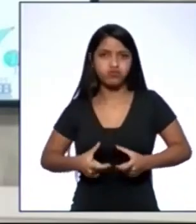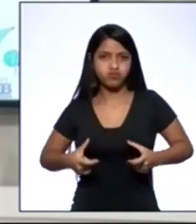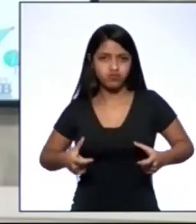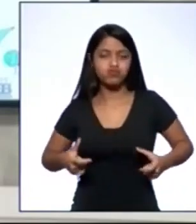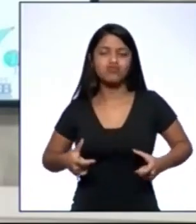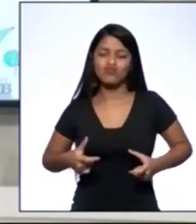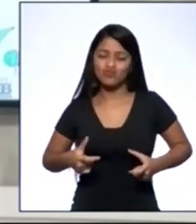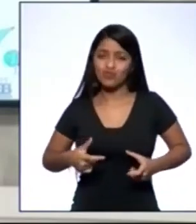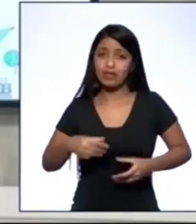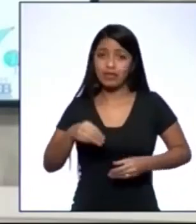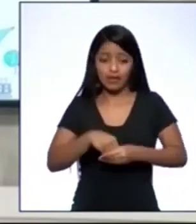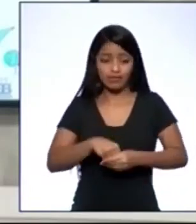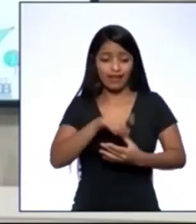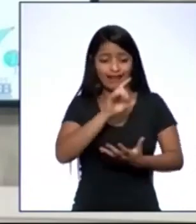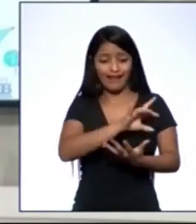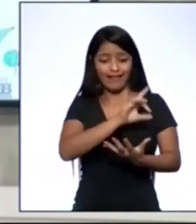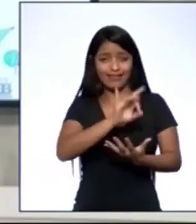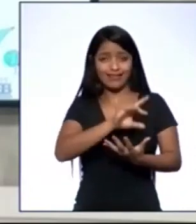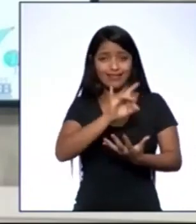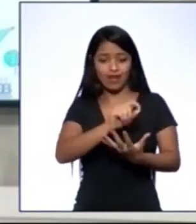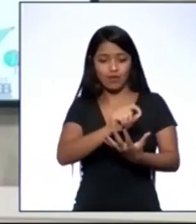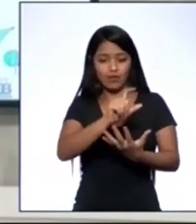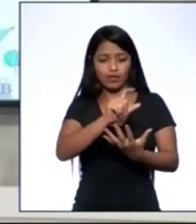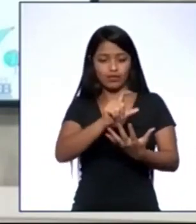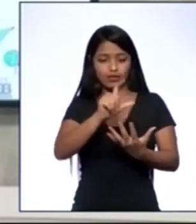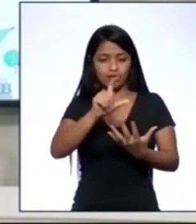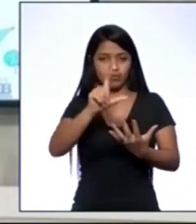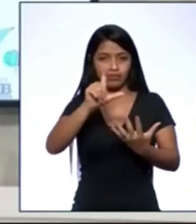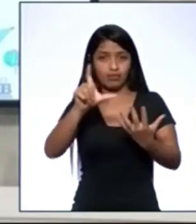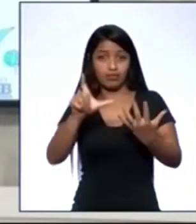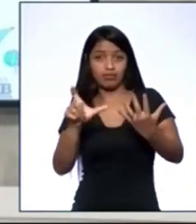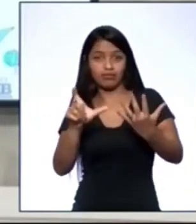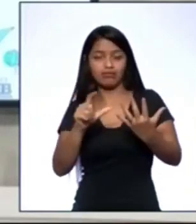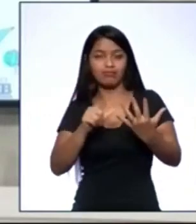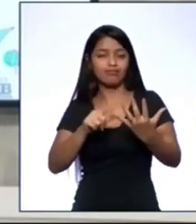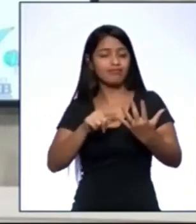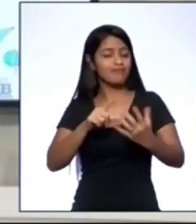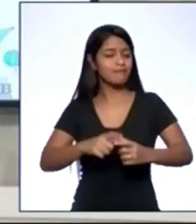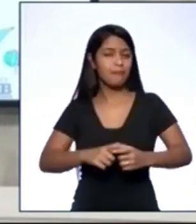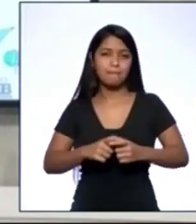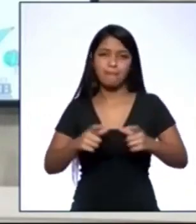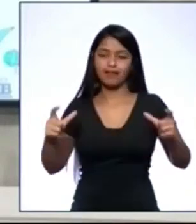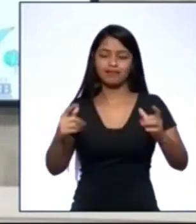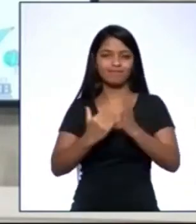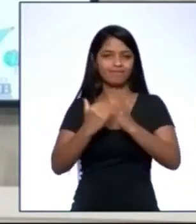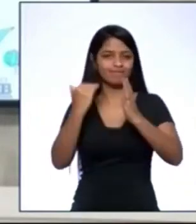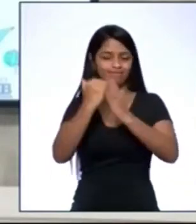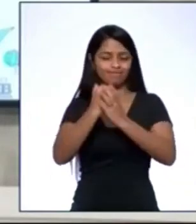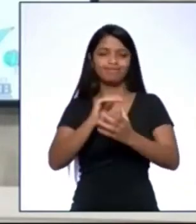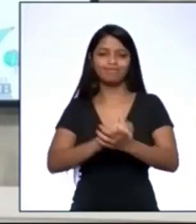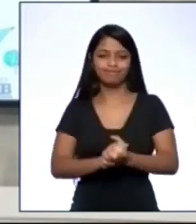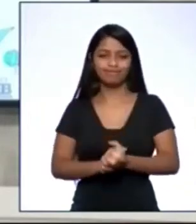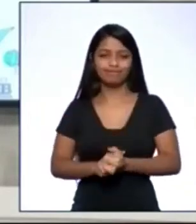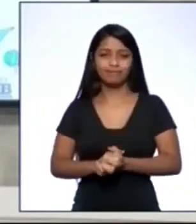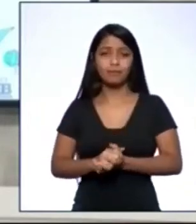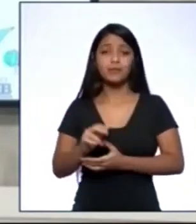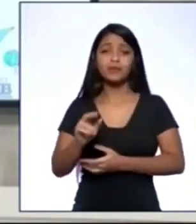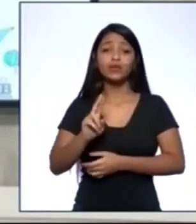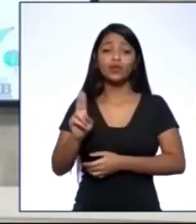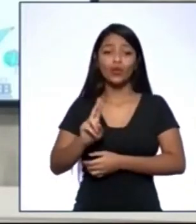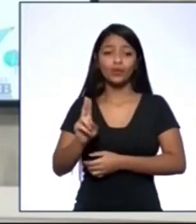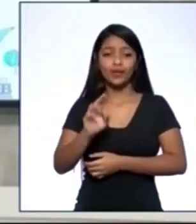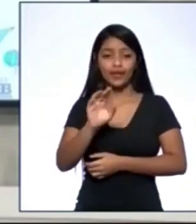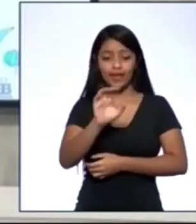acumulando nos diferentes níveis tróficos das cadeias alimentares. Olha o nome, efeito